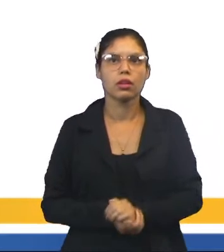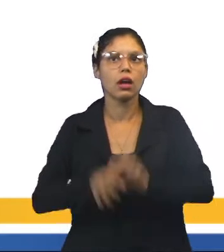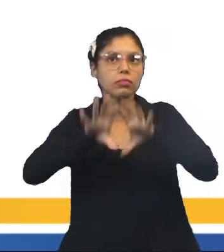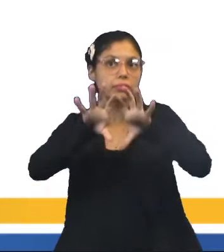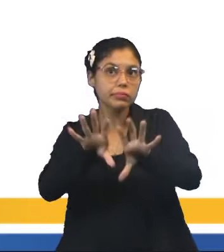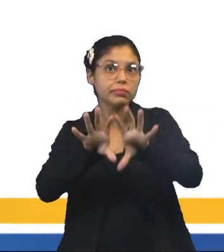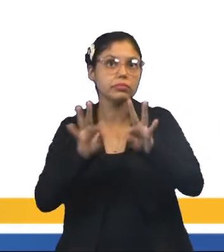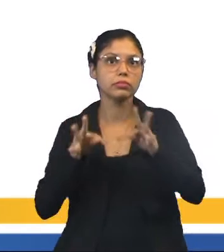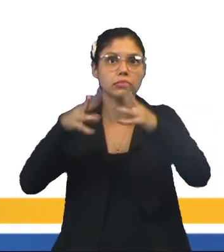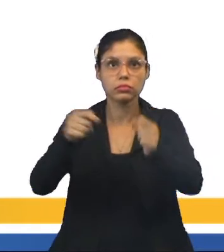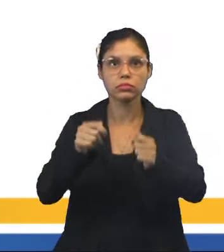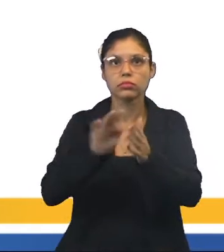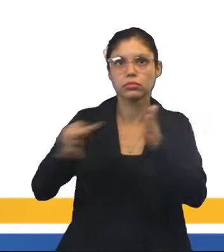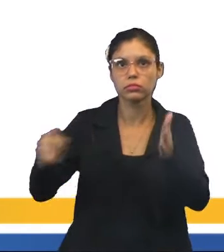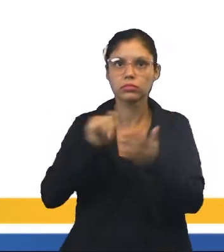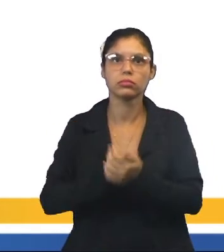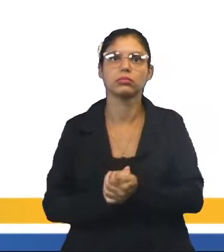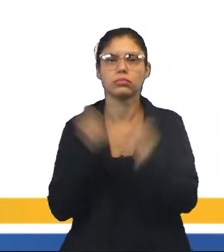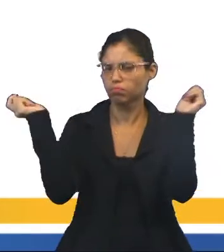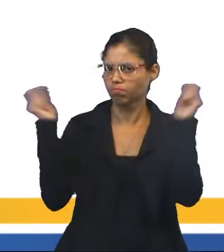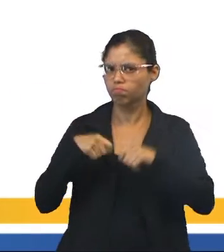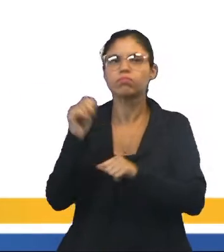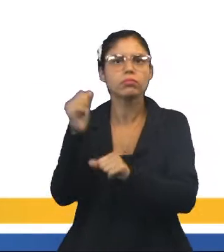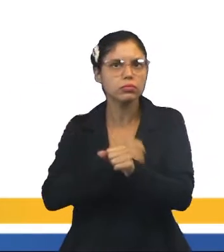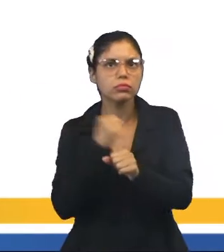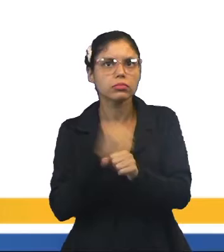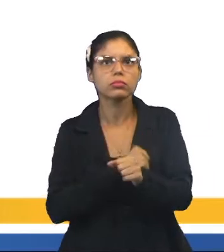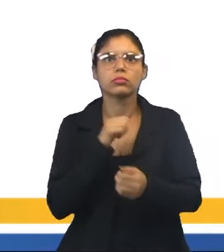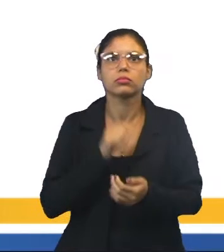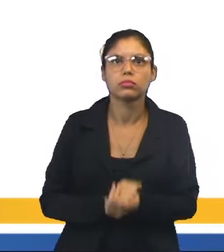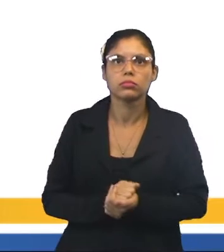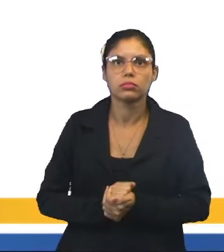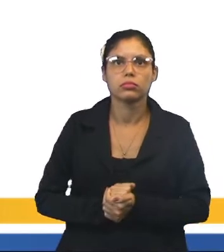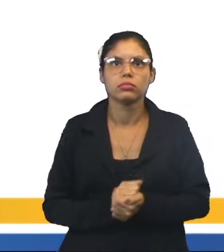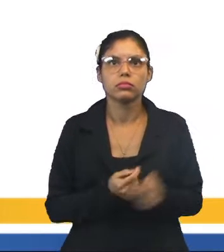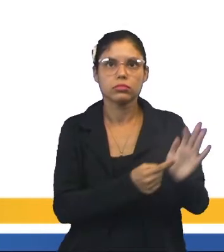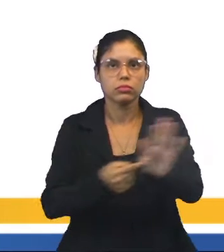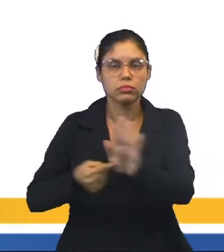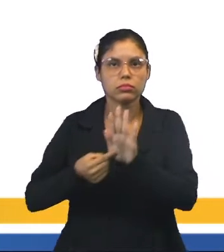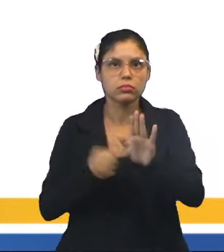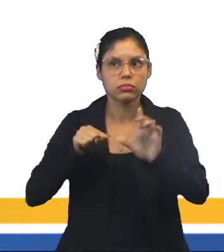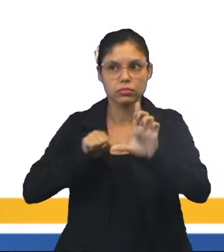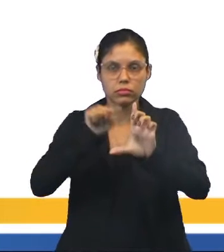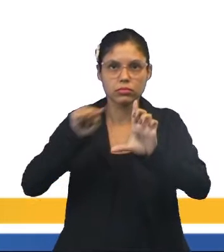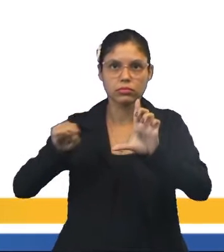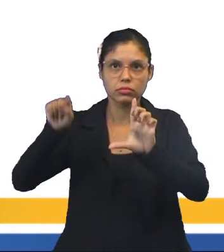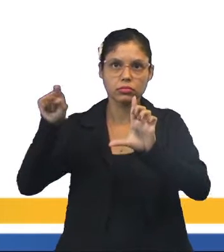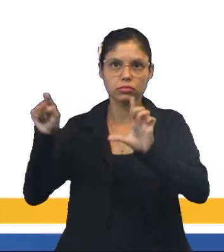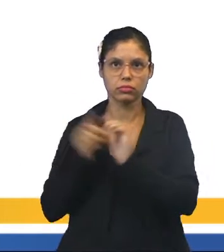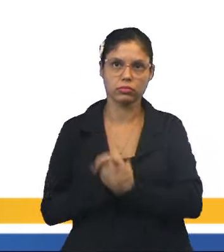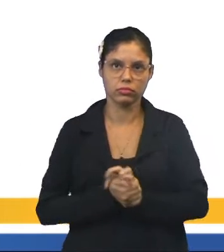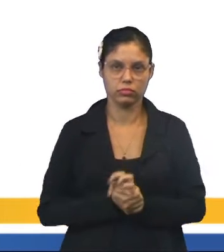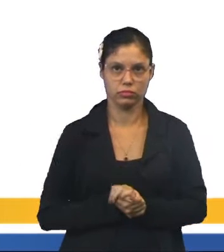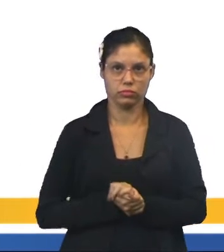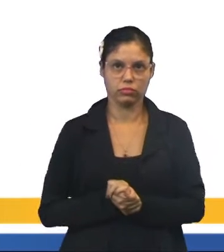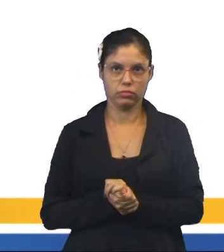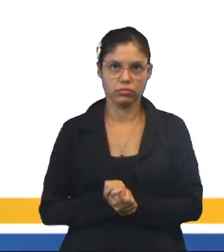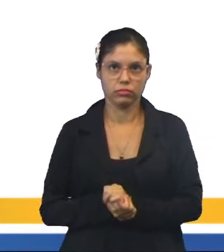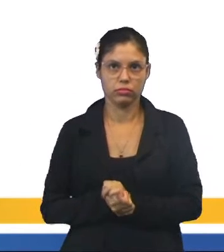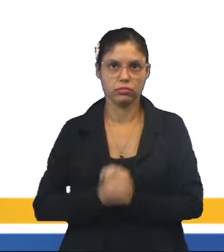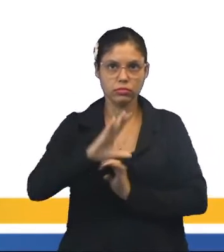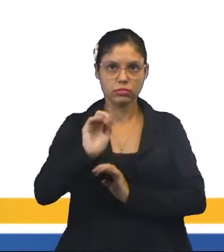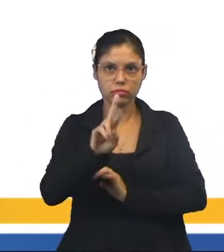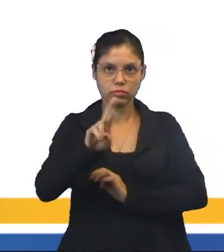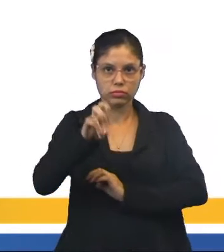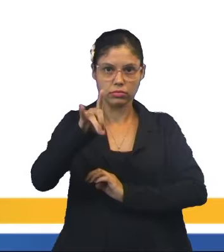outro. Assim como toda função, é possível construir a sua representação gráfica